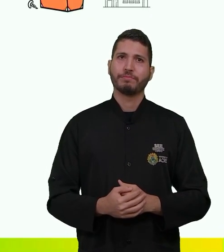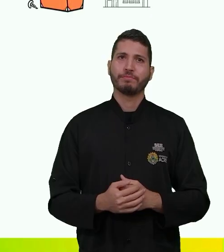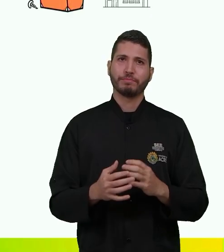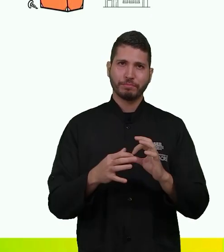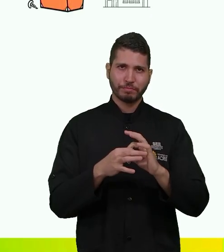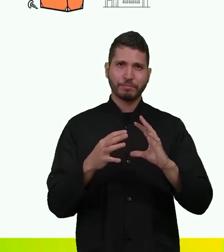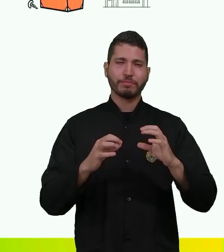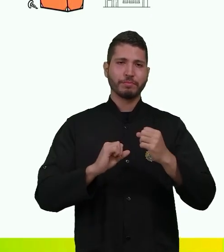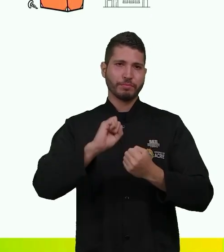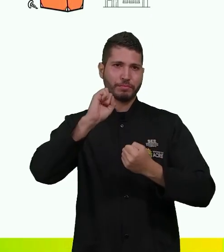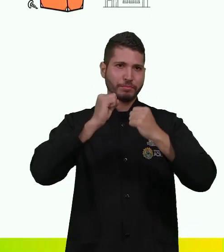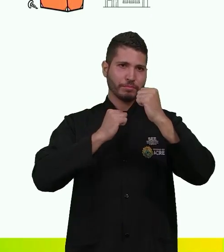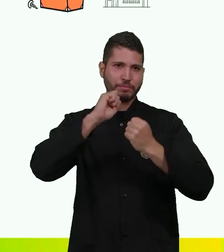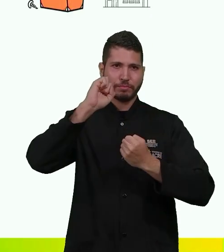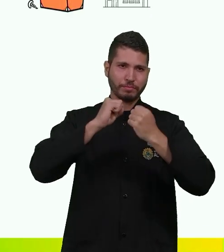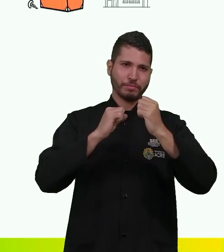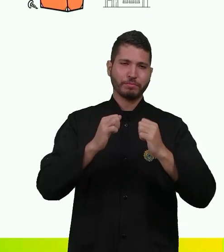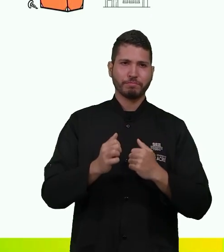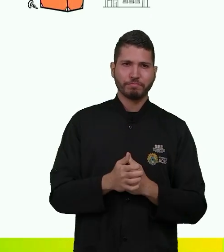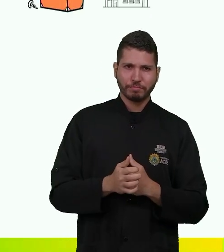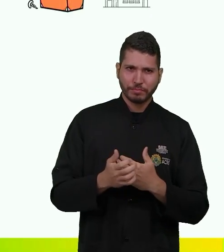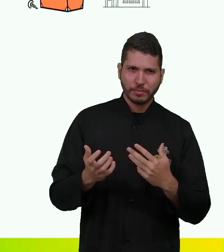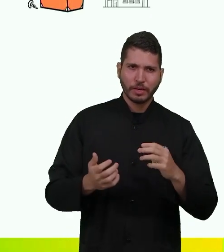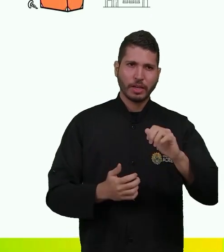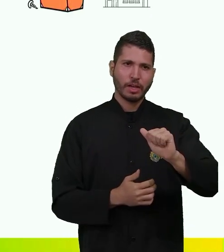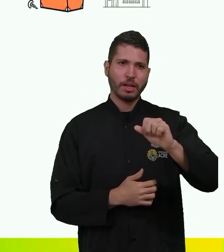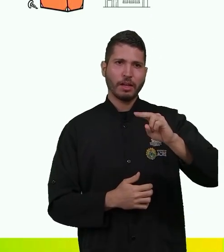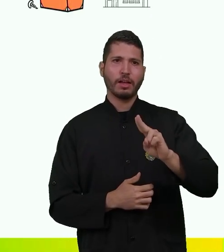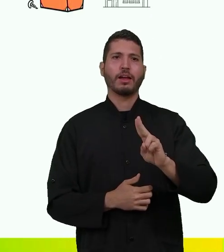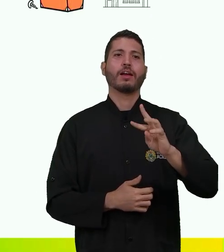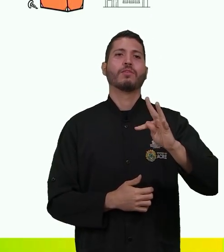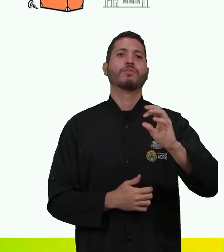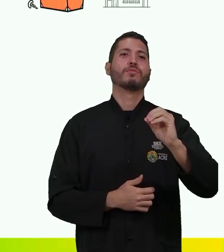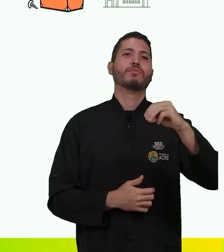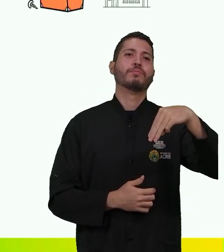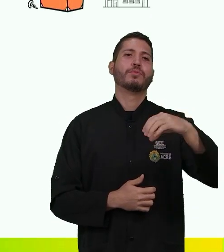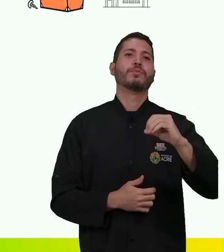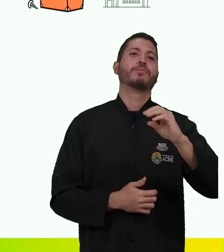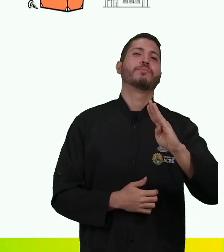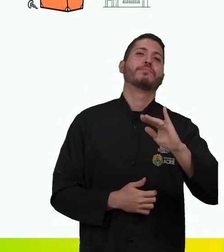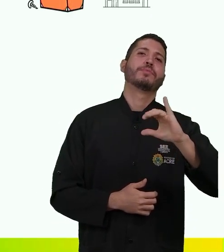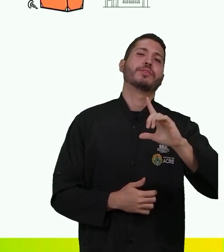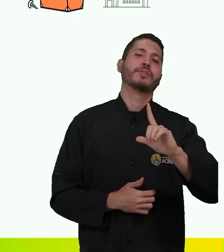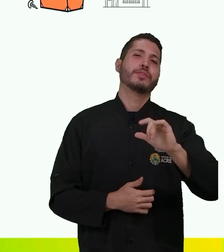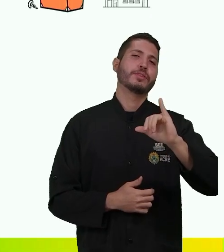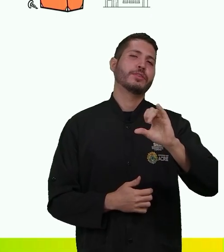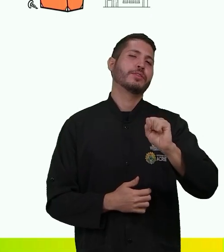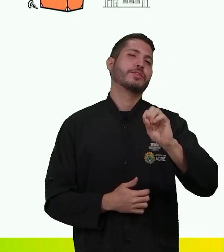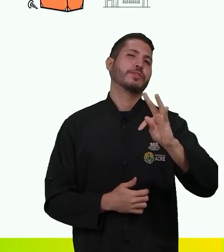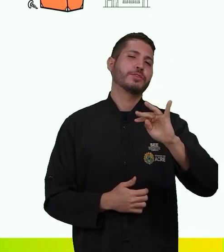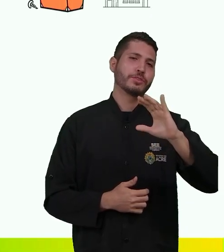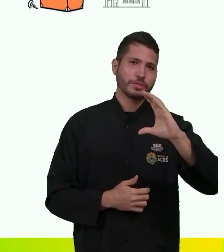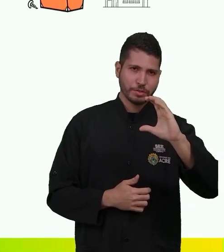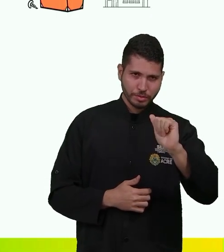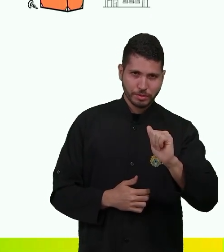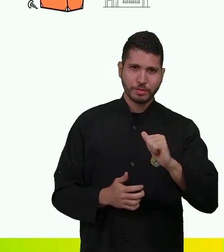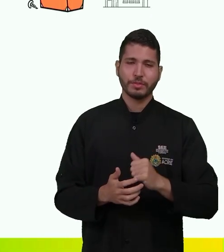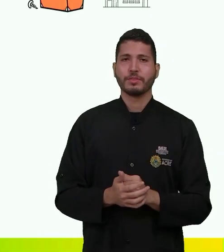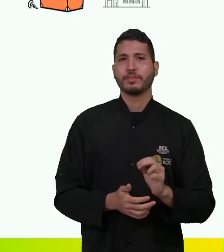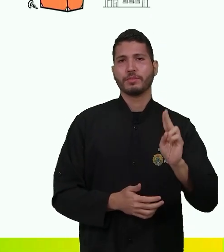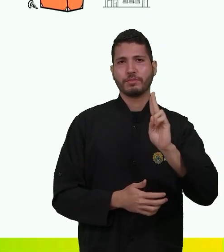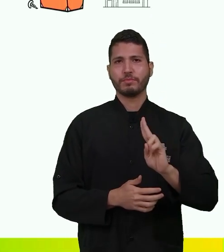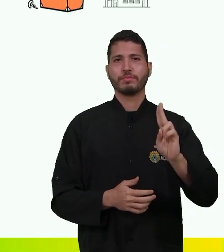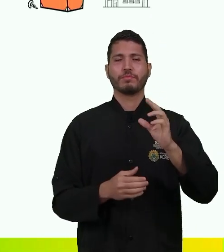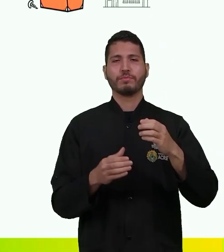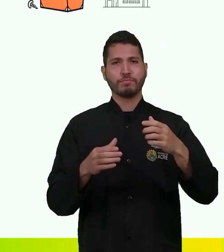outros transportes, além de gerar derivados como a gasolina e o querosene. O refino do petróleo